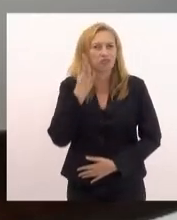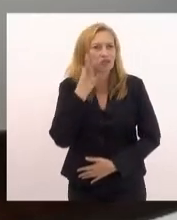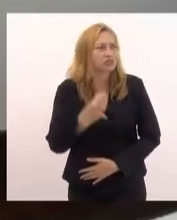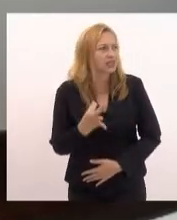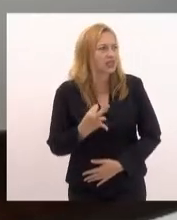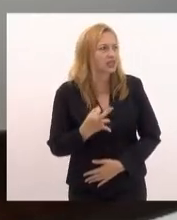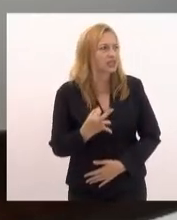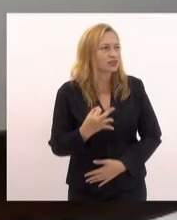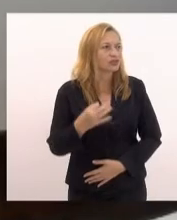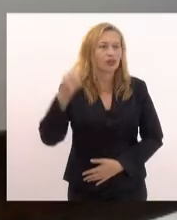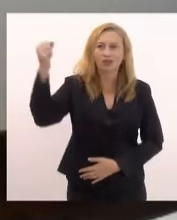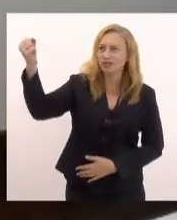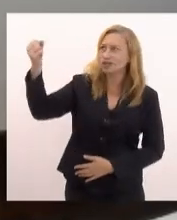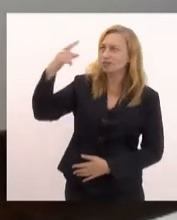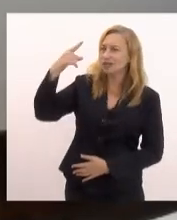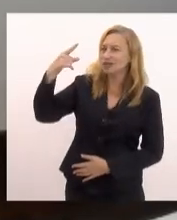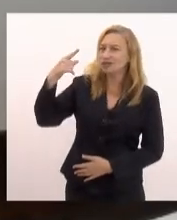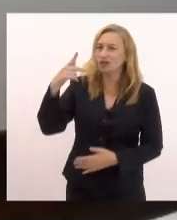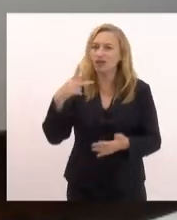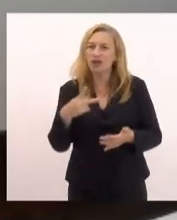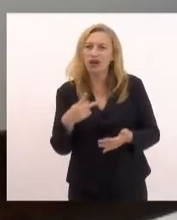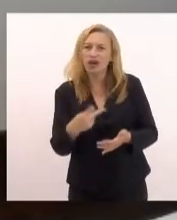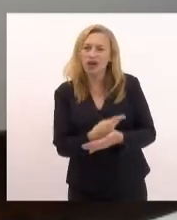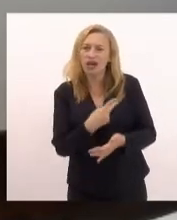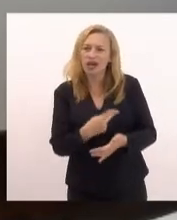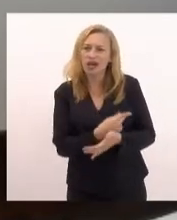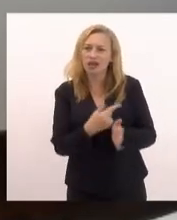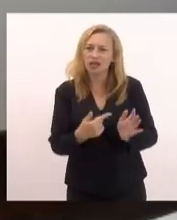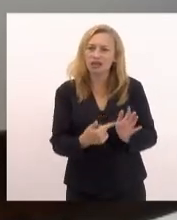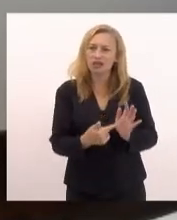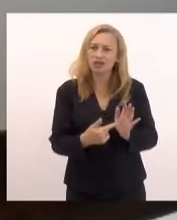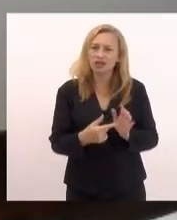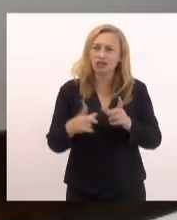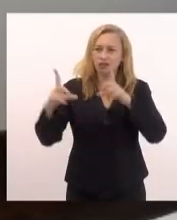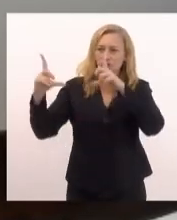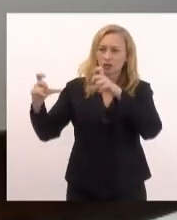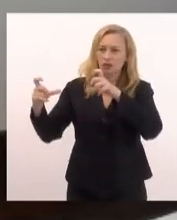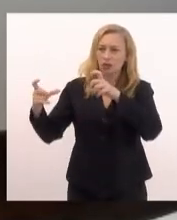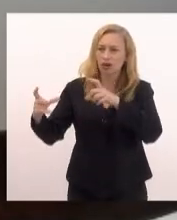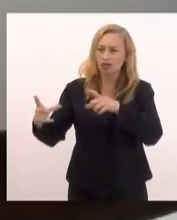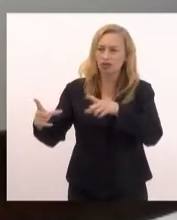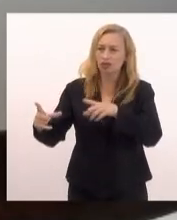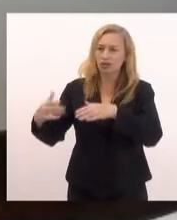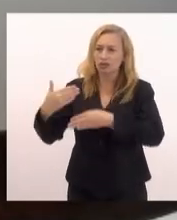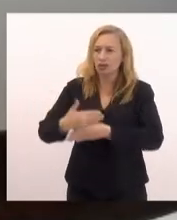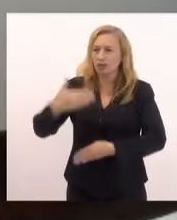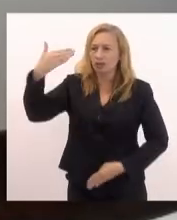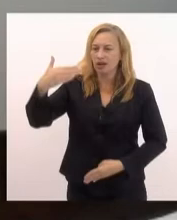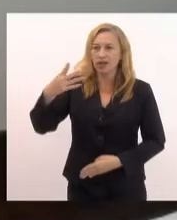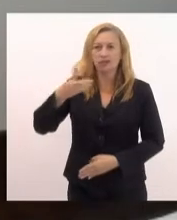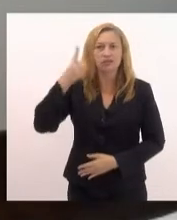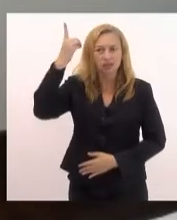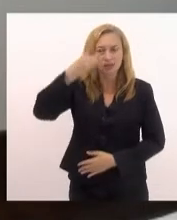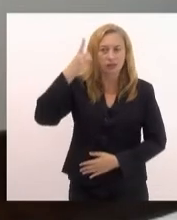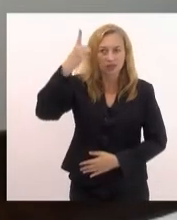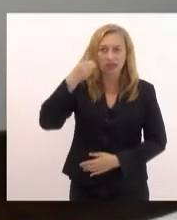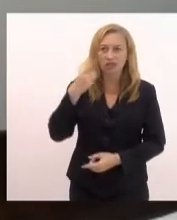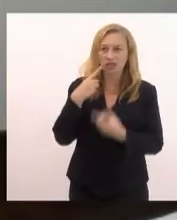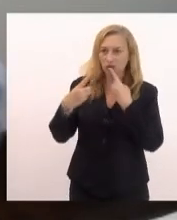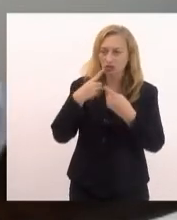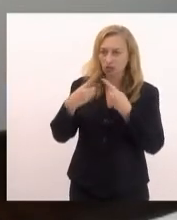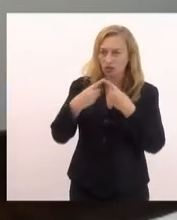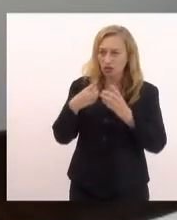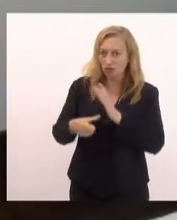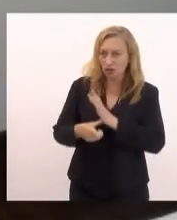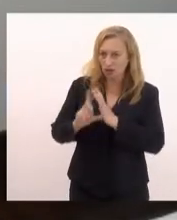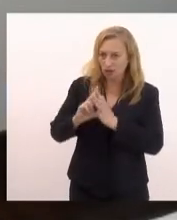a inspiração negativa do quadro que está pendurado na parede do gabinete do deputado que discutiu, que transmitiu